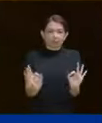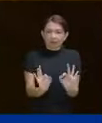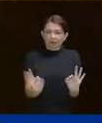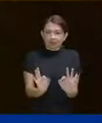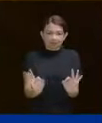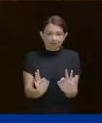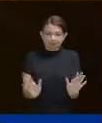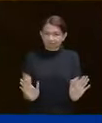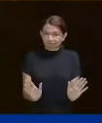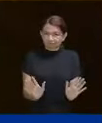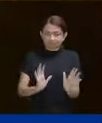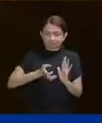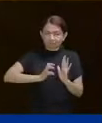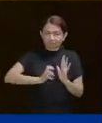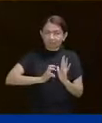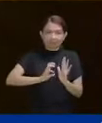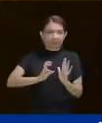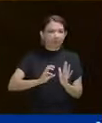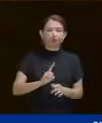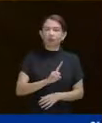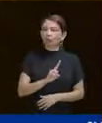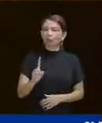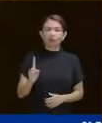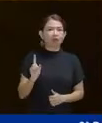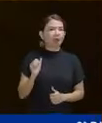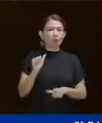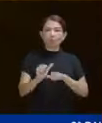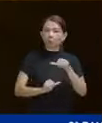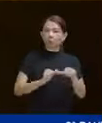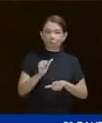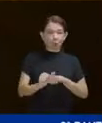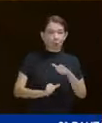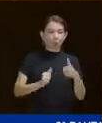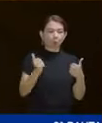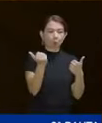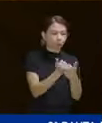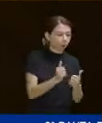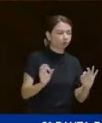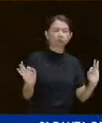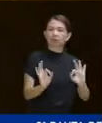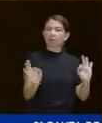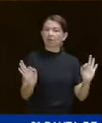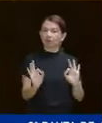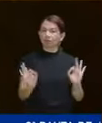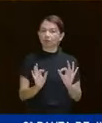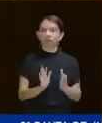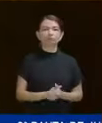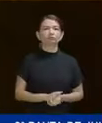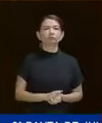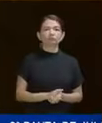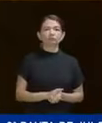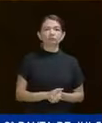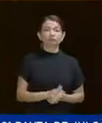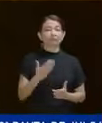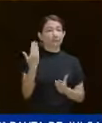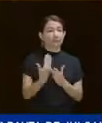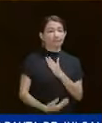o partido o substituiu. Ele perdeu o prazo da substituição.